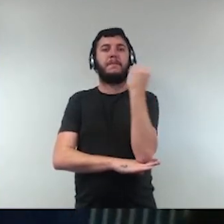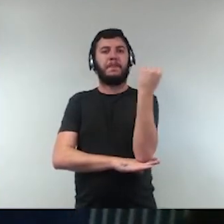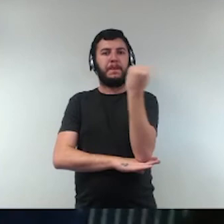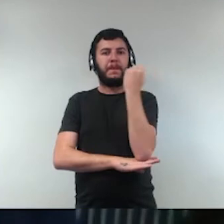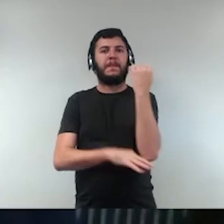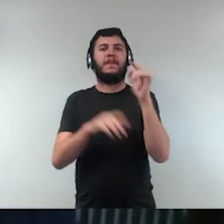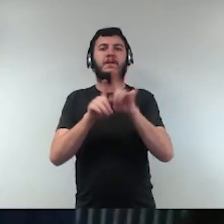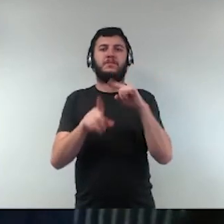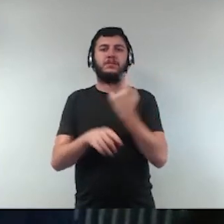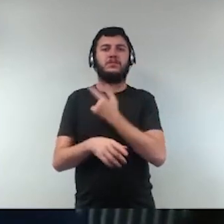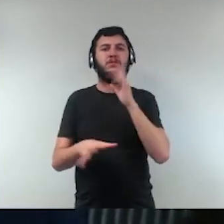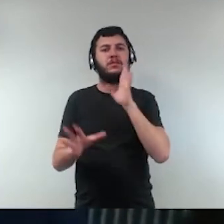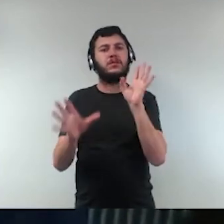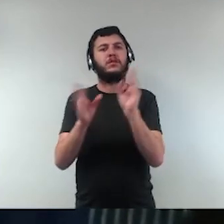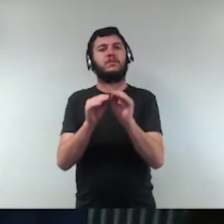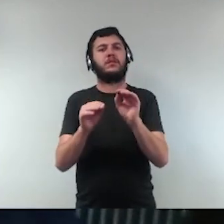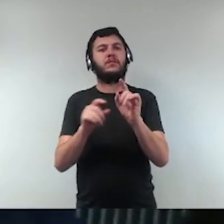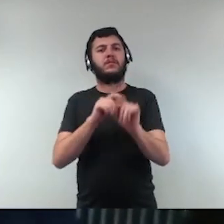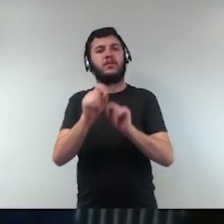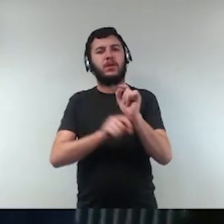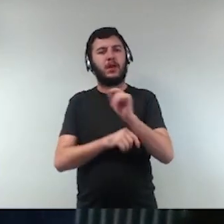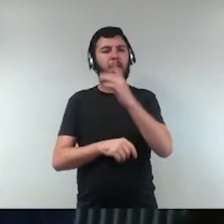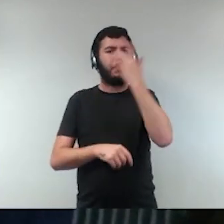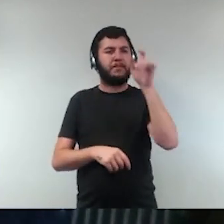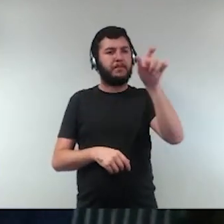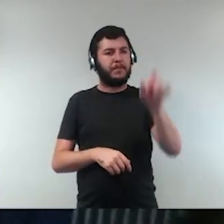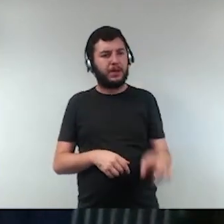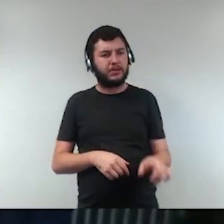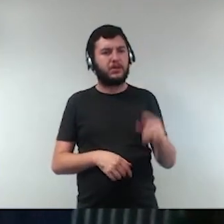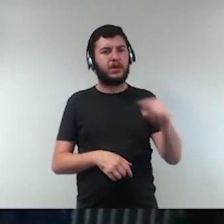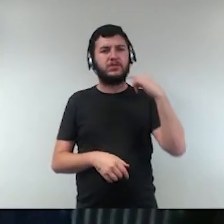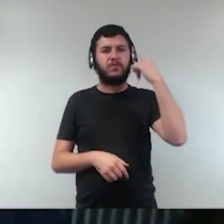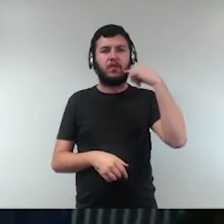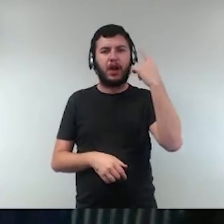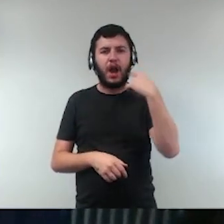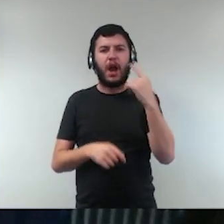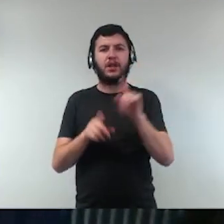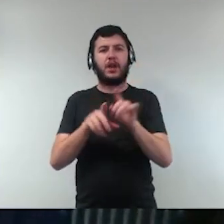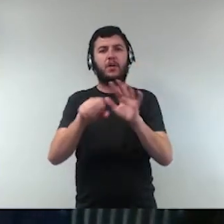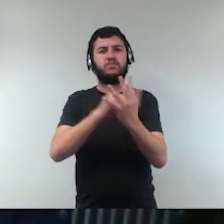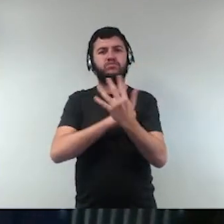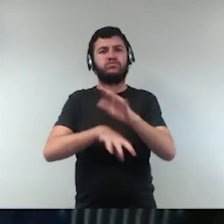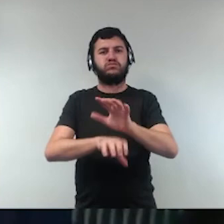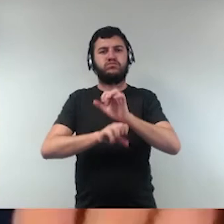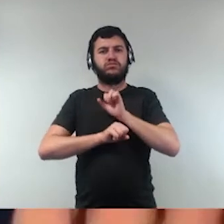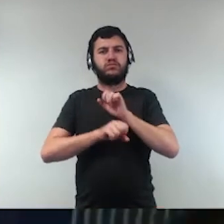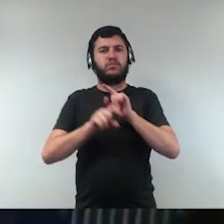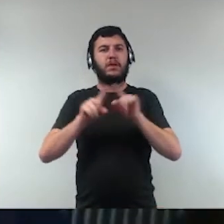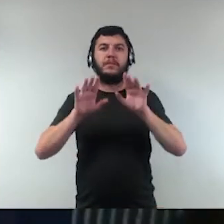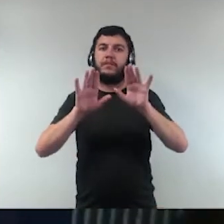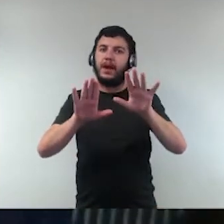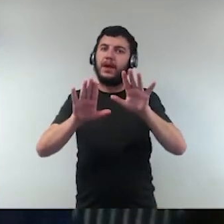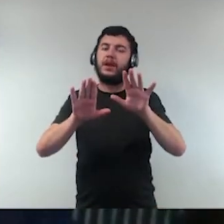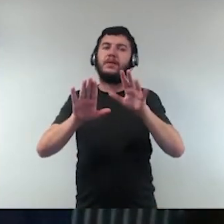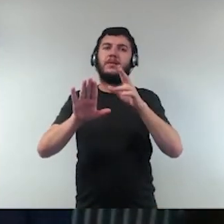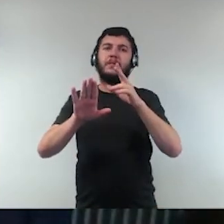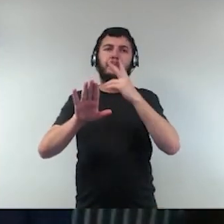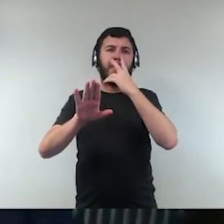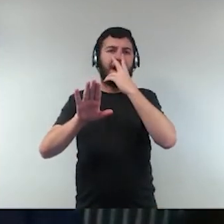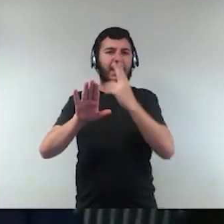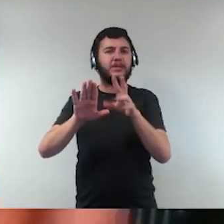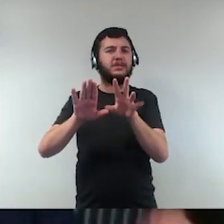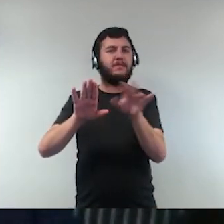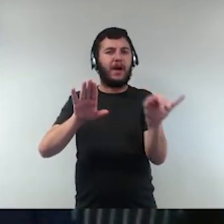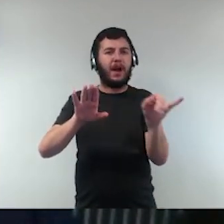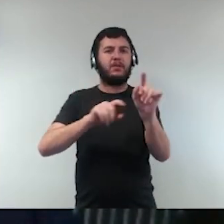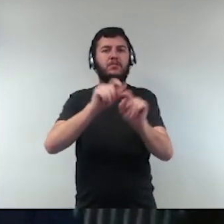o vírus ter acometido, a doença ter acometido essa advogada, mas me parece que haverá, sim, eu